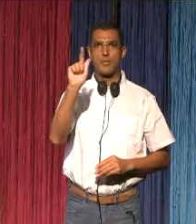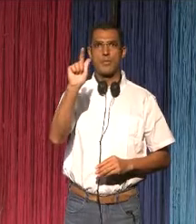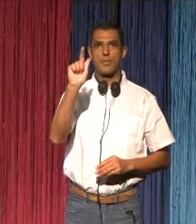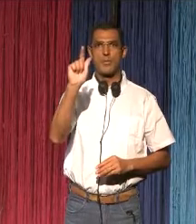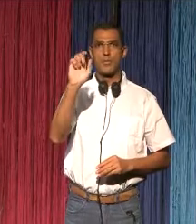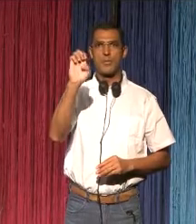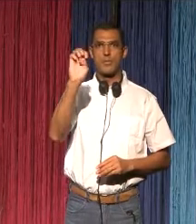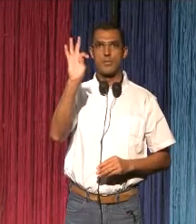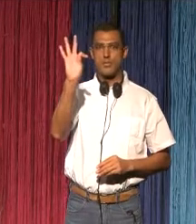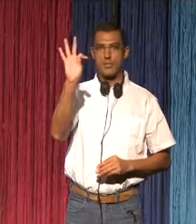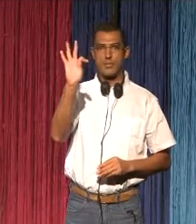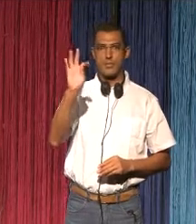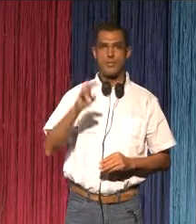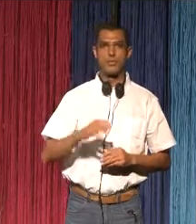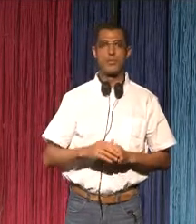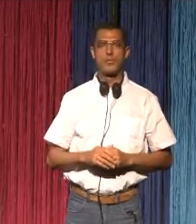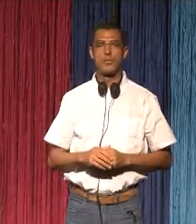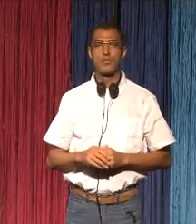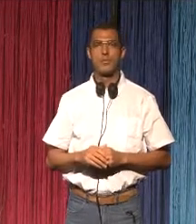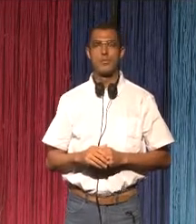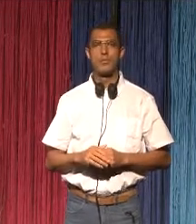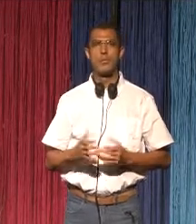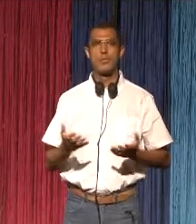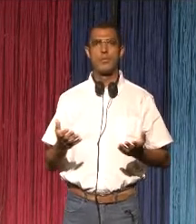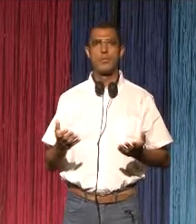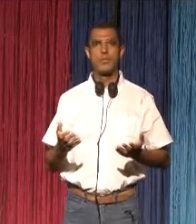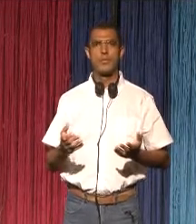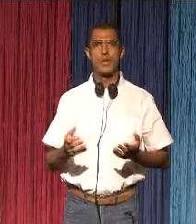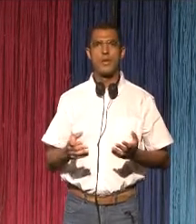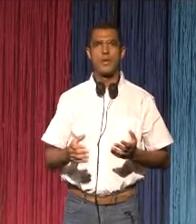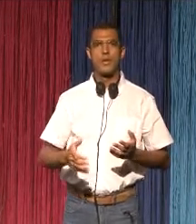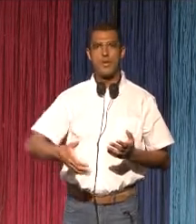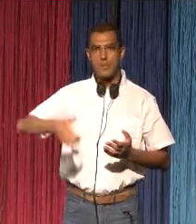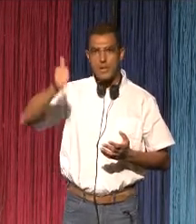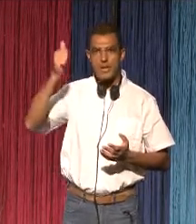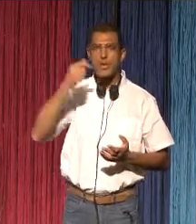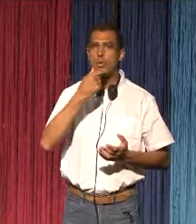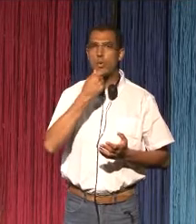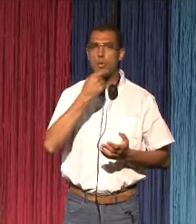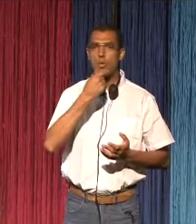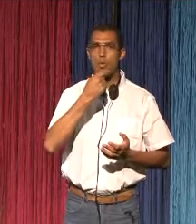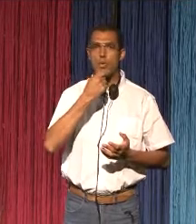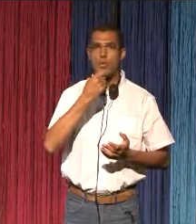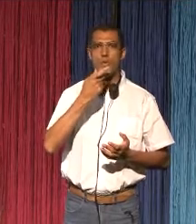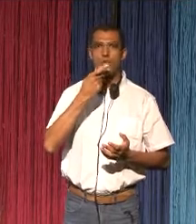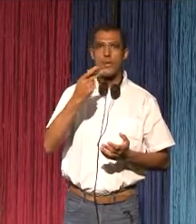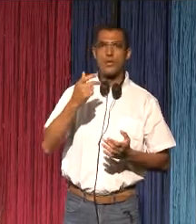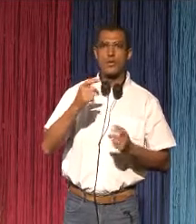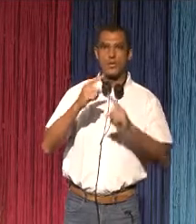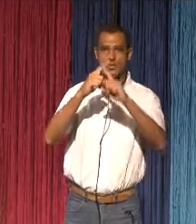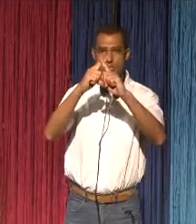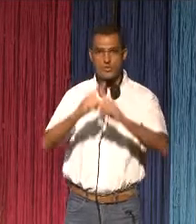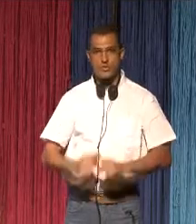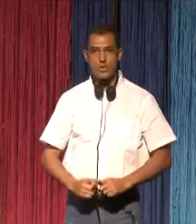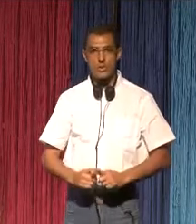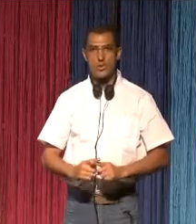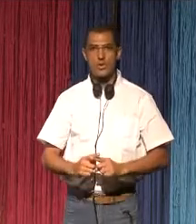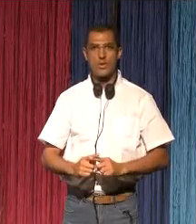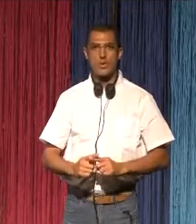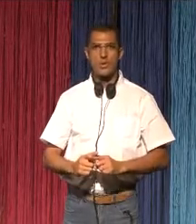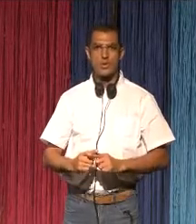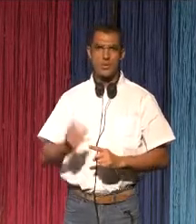entender, talvez errado, o melhor momento em que o Piaget trabalhou os jogos foi na última